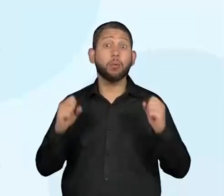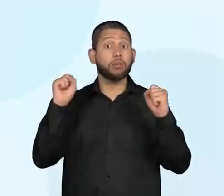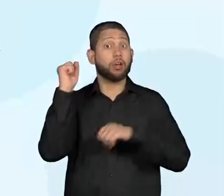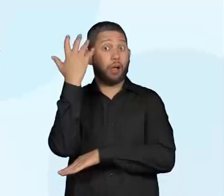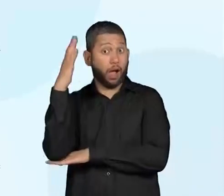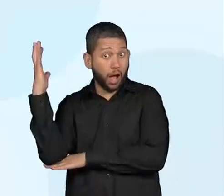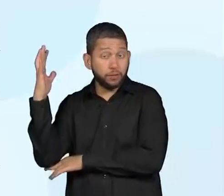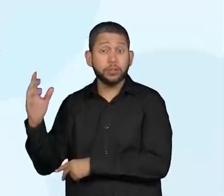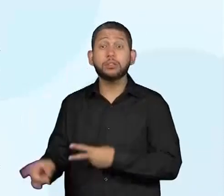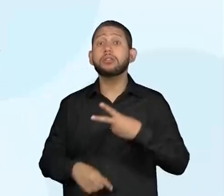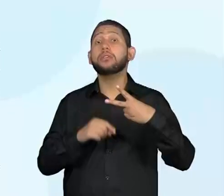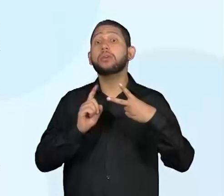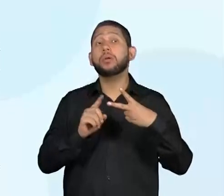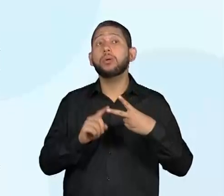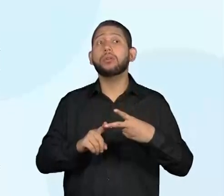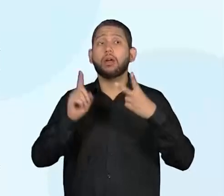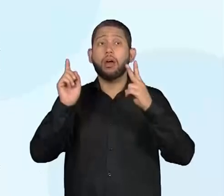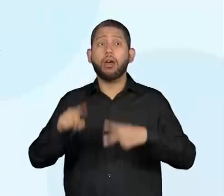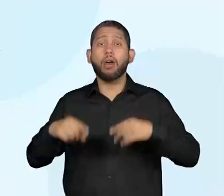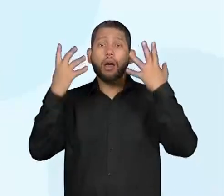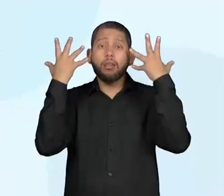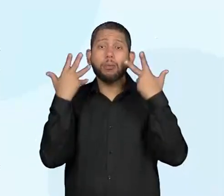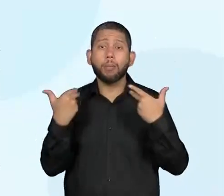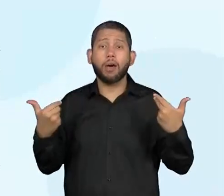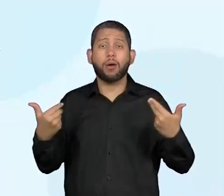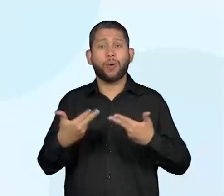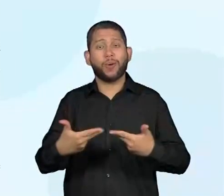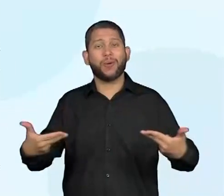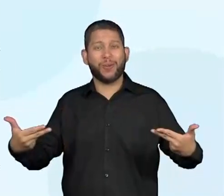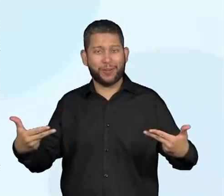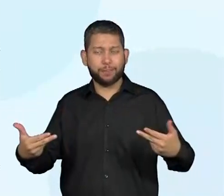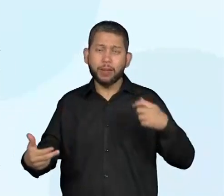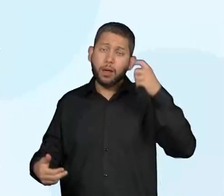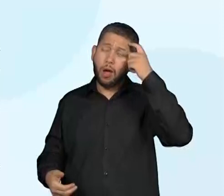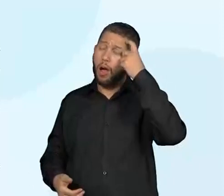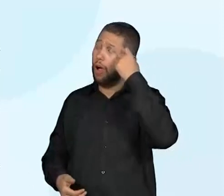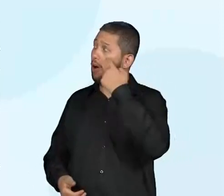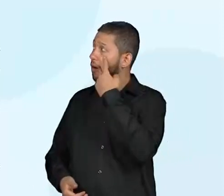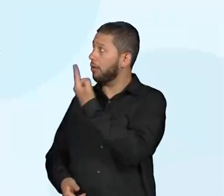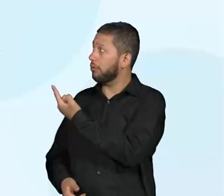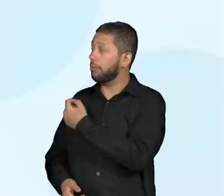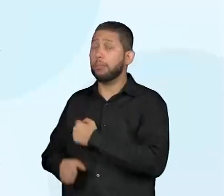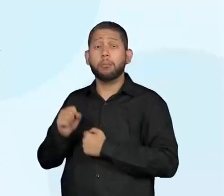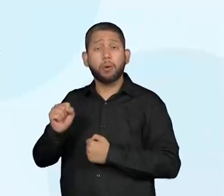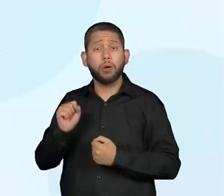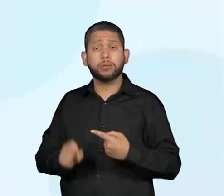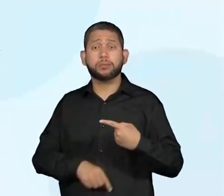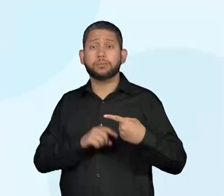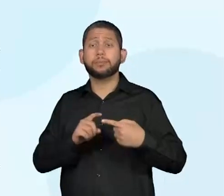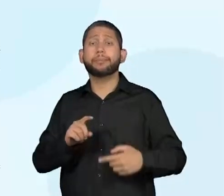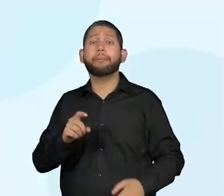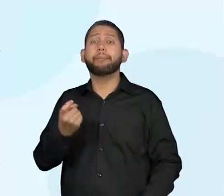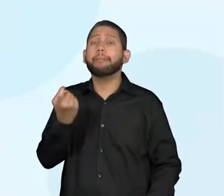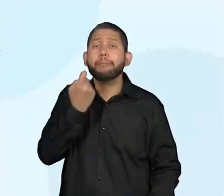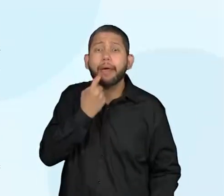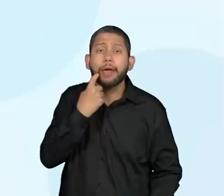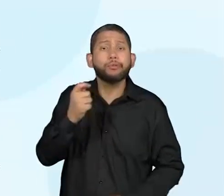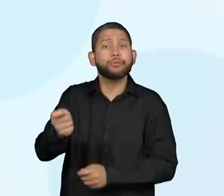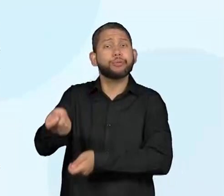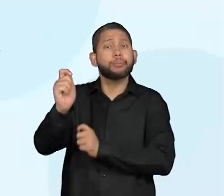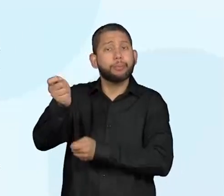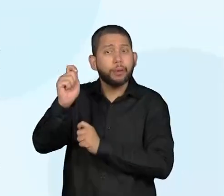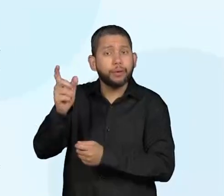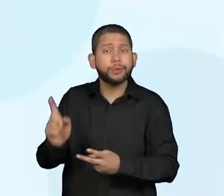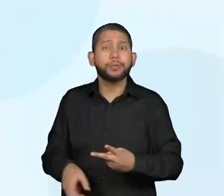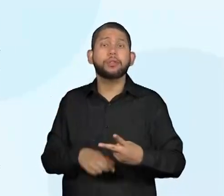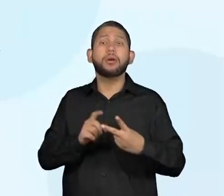então esse é o que vocês mais conhecem, que diz respeito aí à pesca de vários tipos de animais,